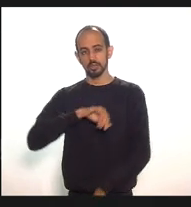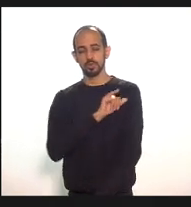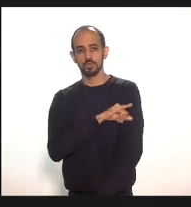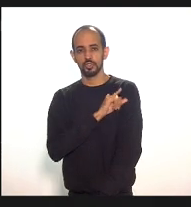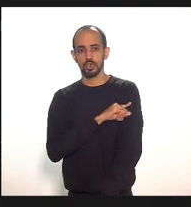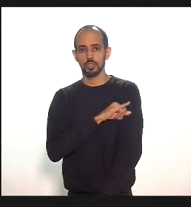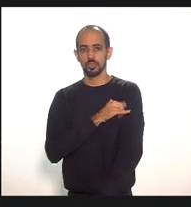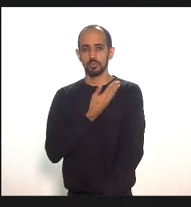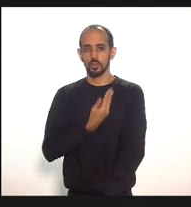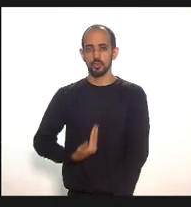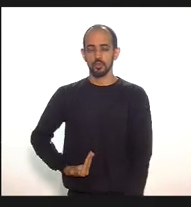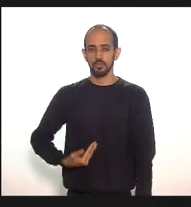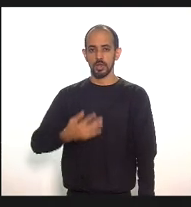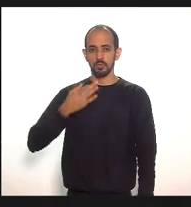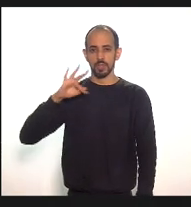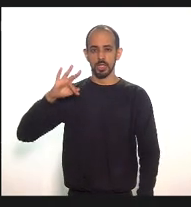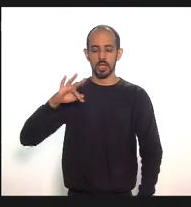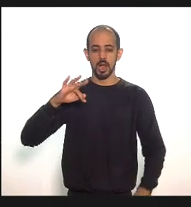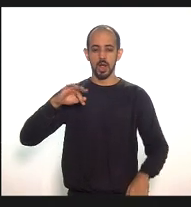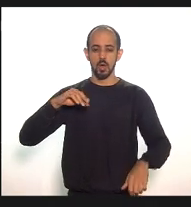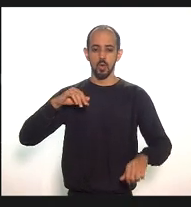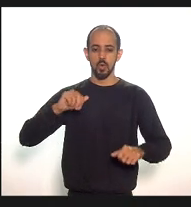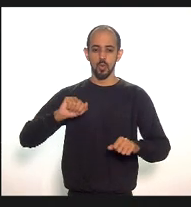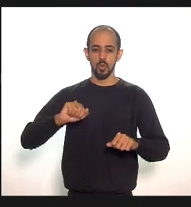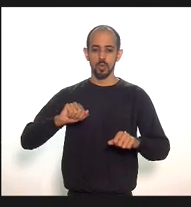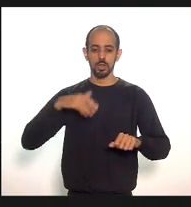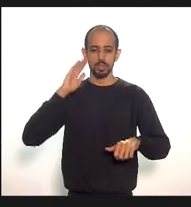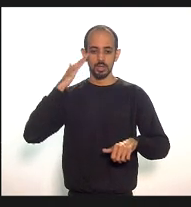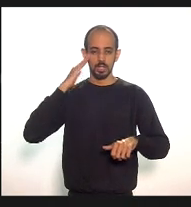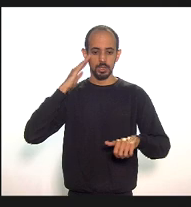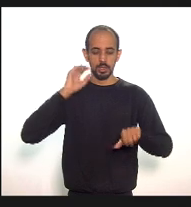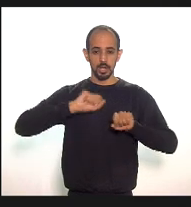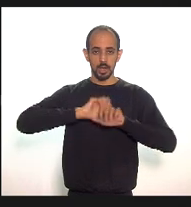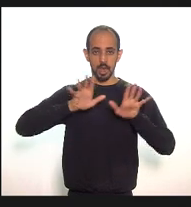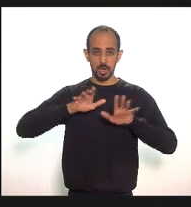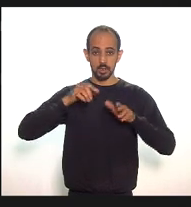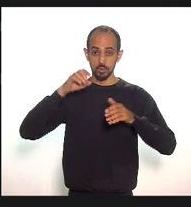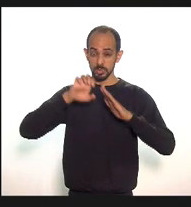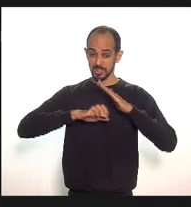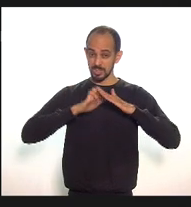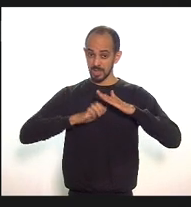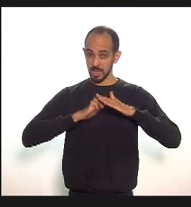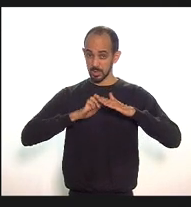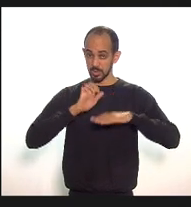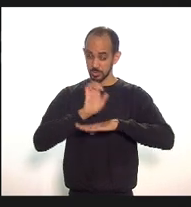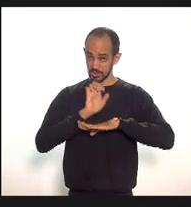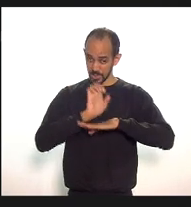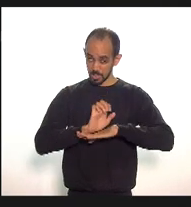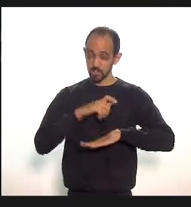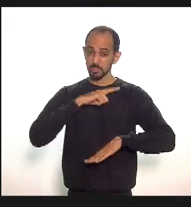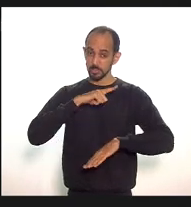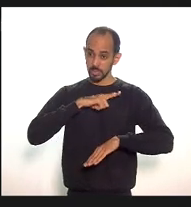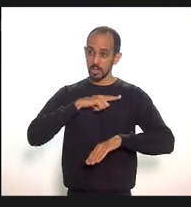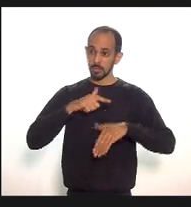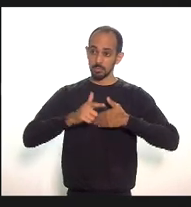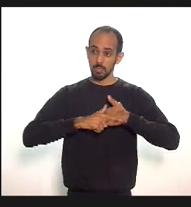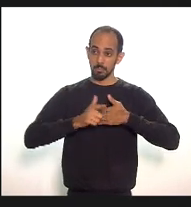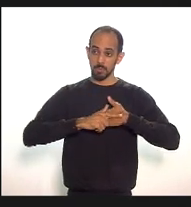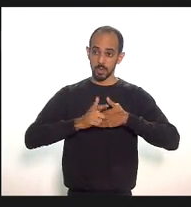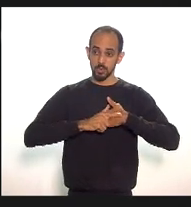entenda e essa esse estado tem uma recadação esse estado tem um papel